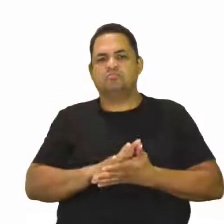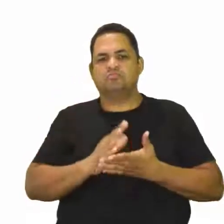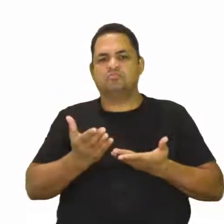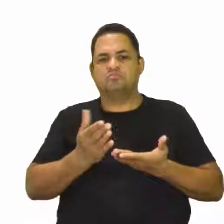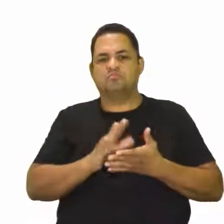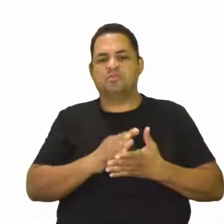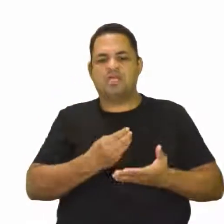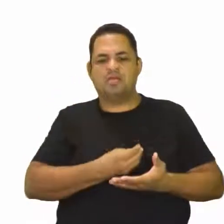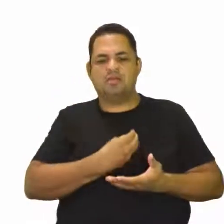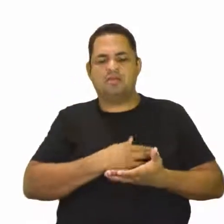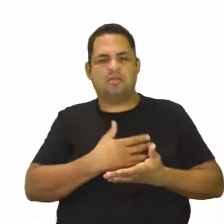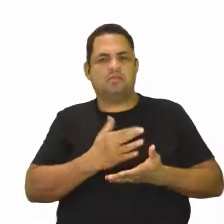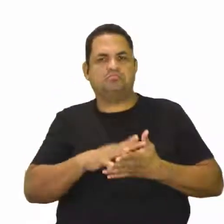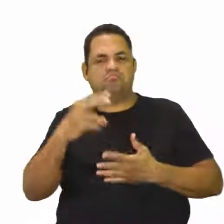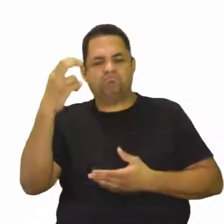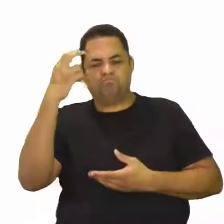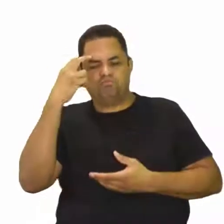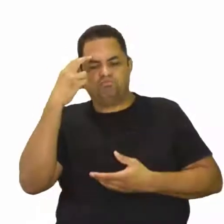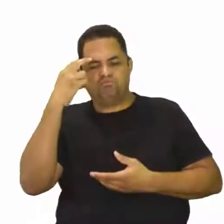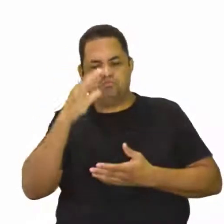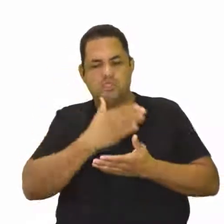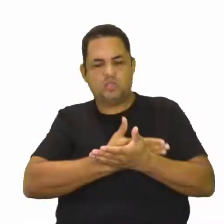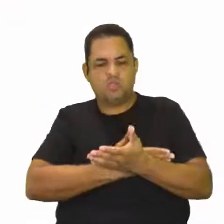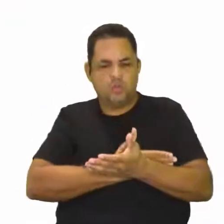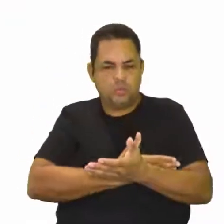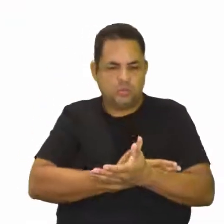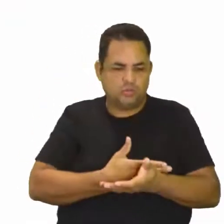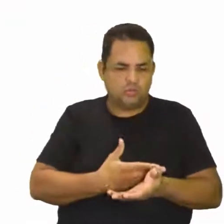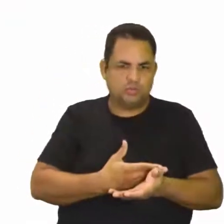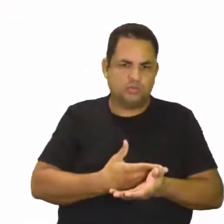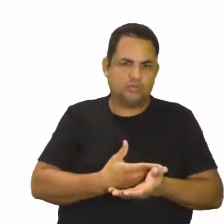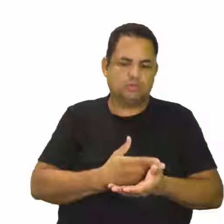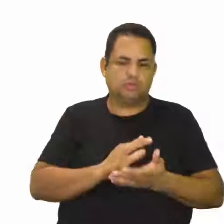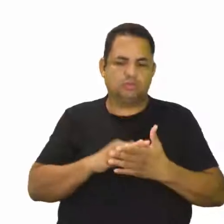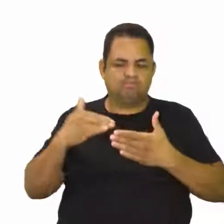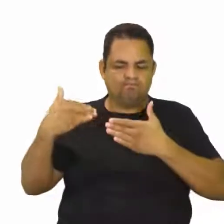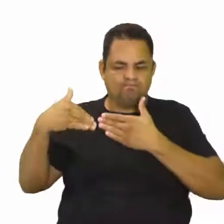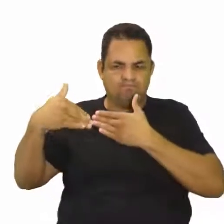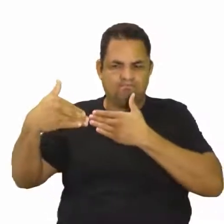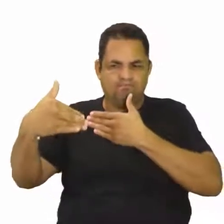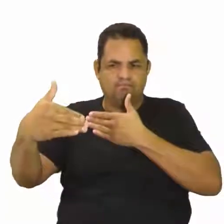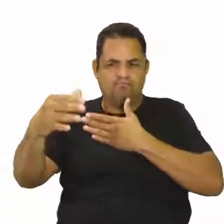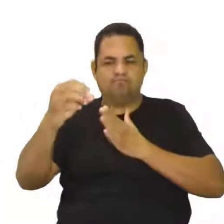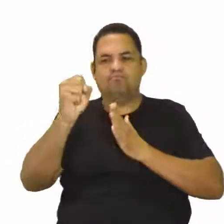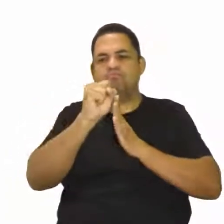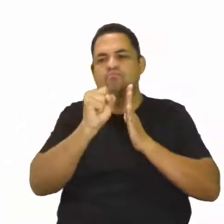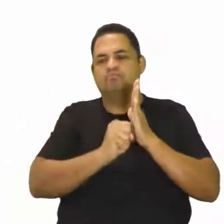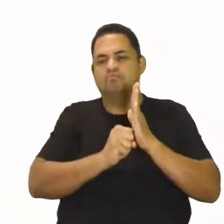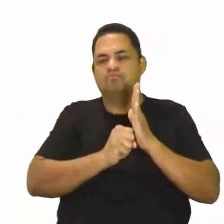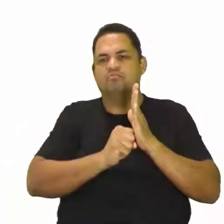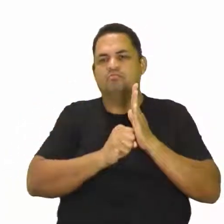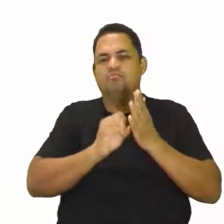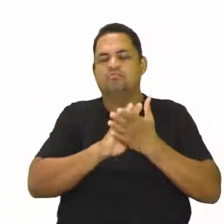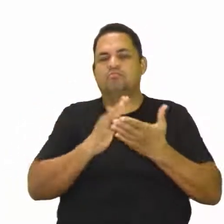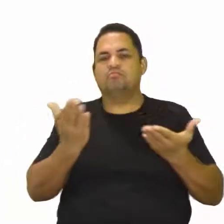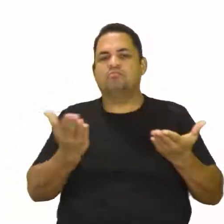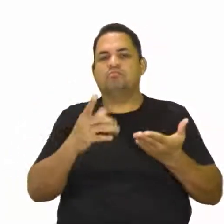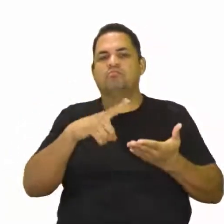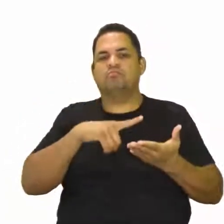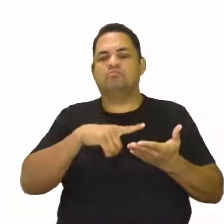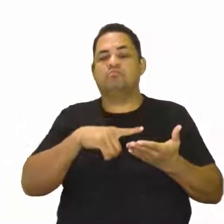deixar viva a sua cultura, seus costumes, ao longo de tantos séculos, agora eles